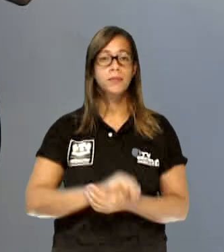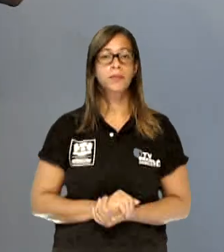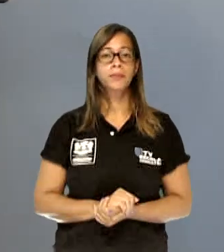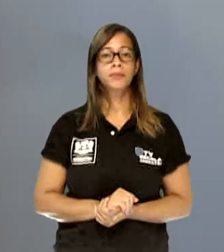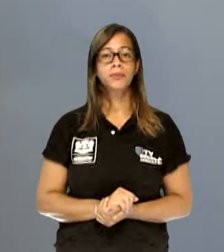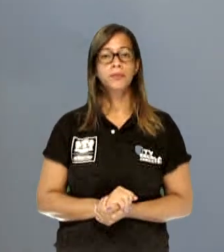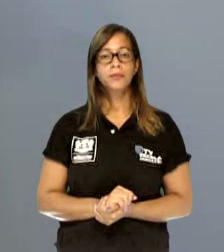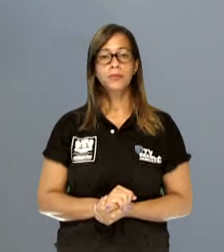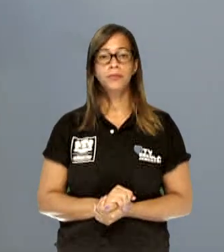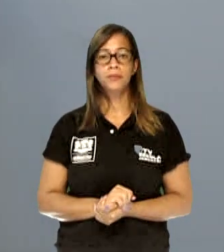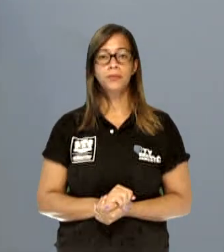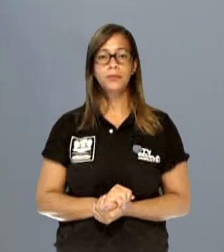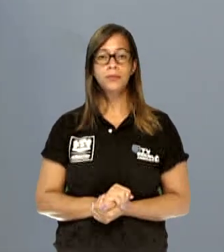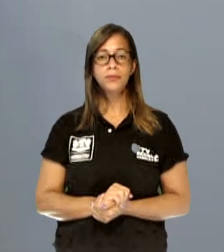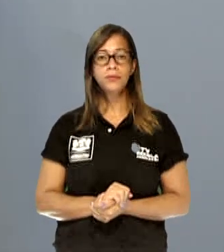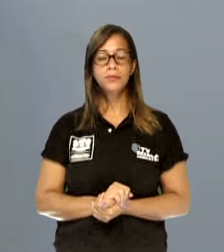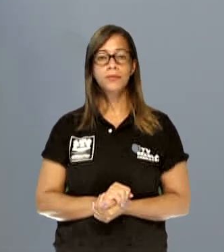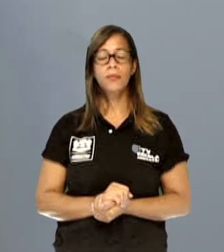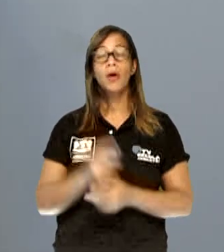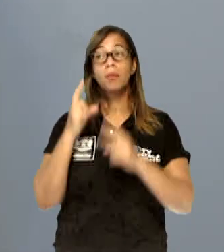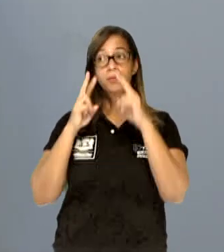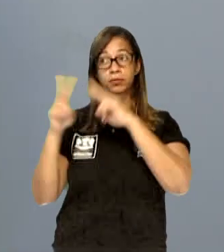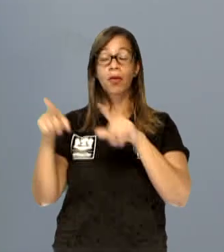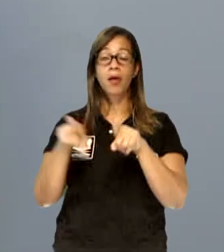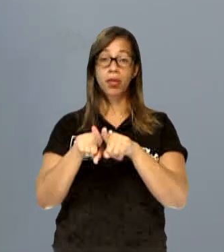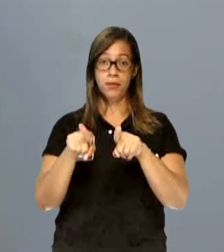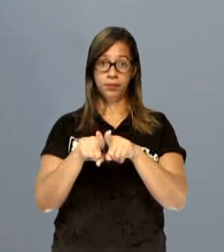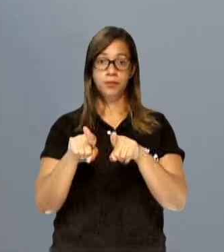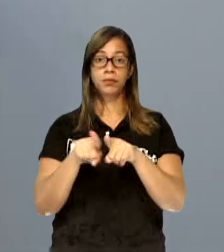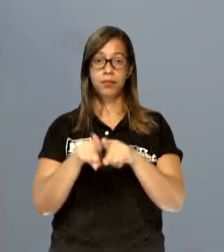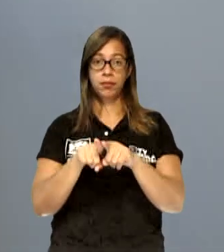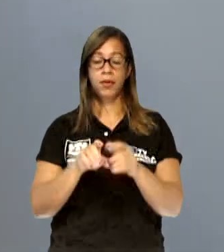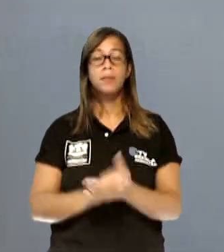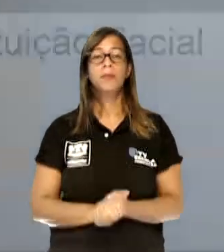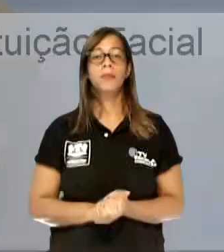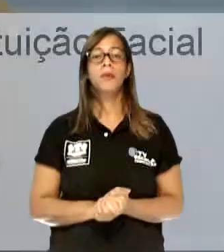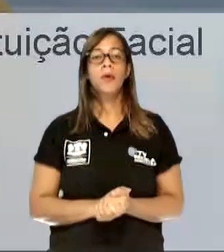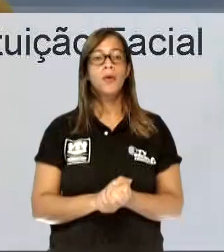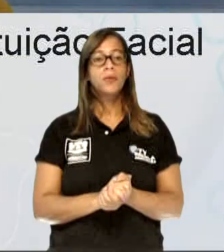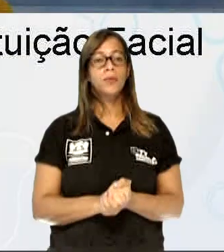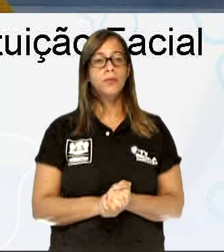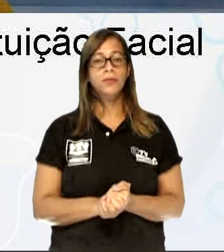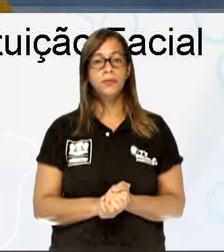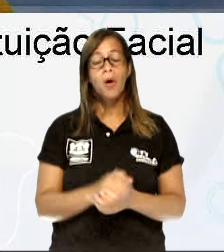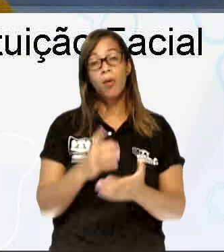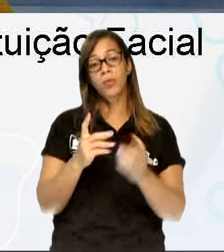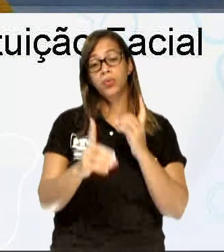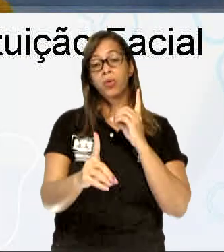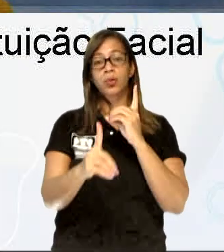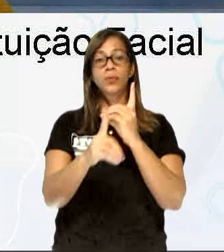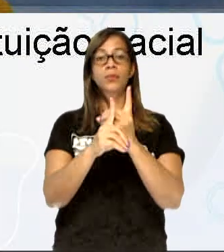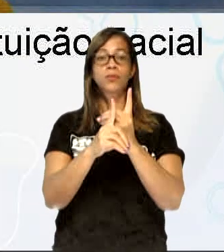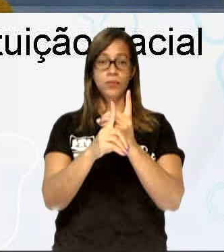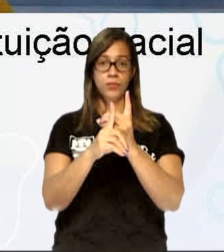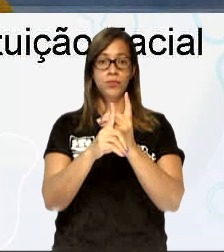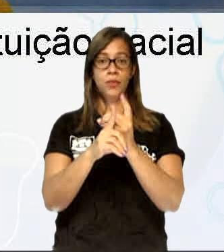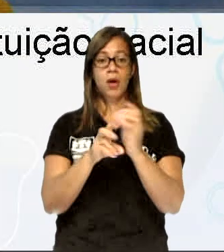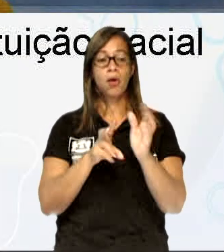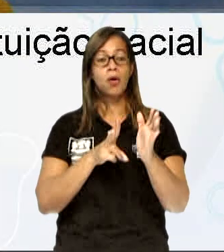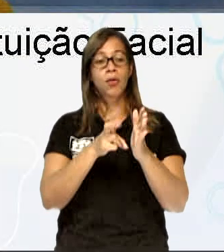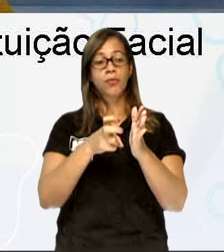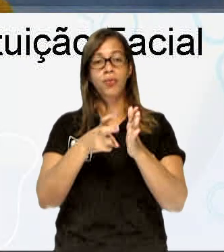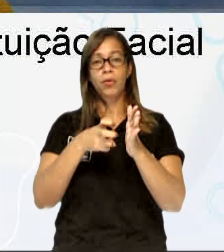sobre uma importante descoberta arqueológica, que foi o fóssil encontrado por arqueólogos lá